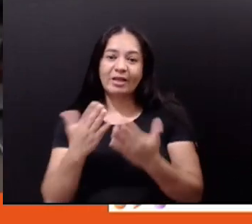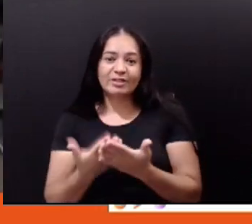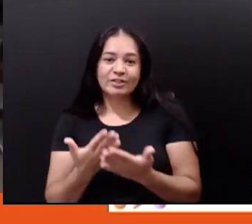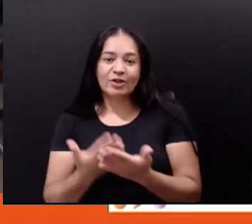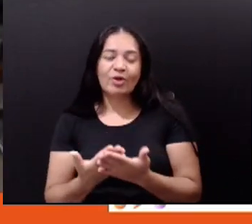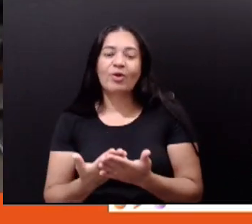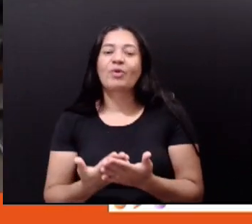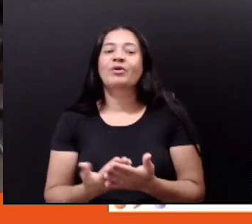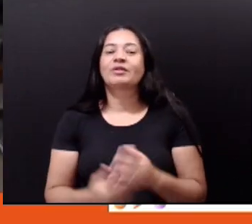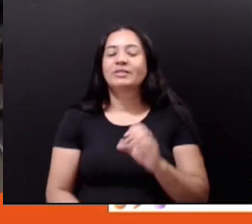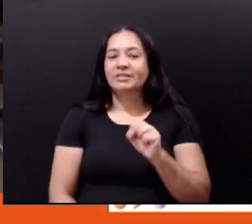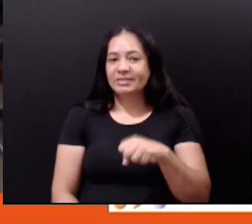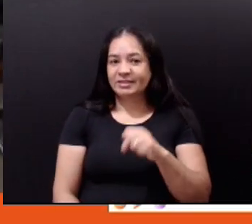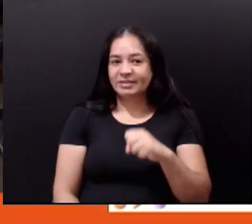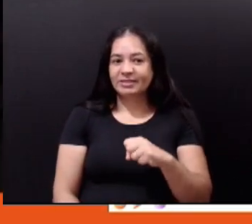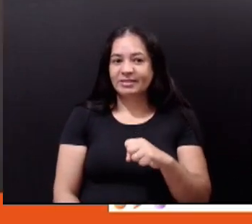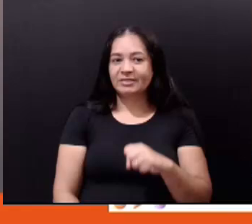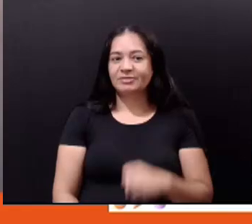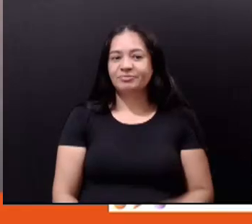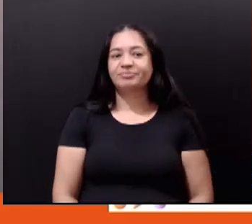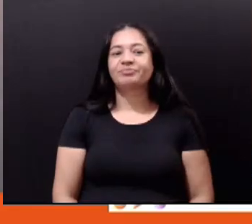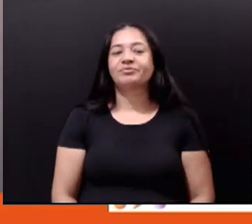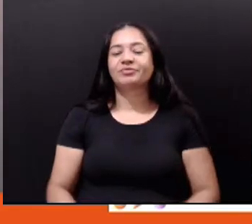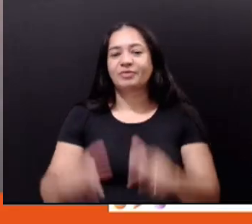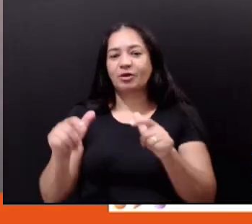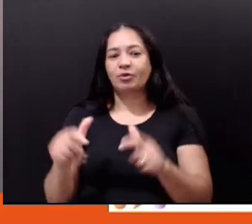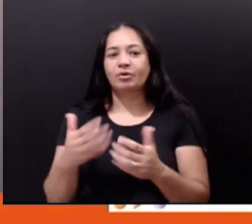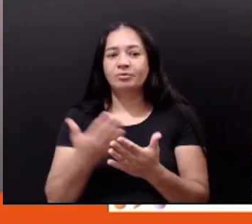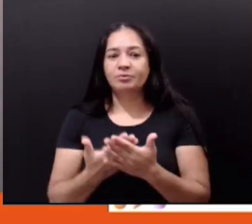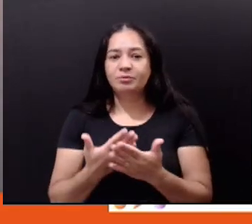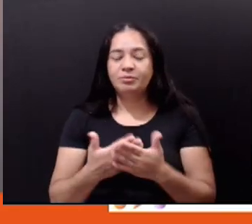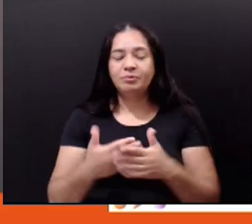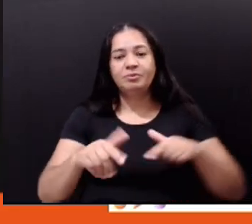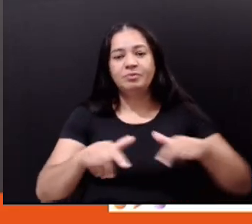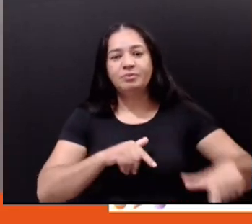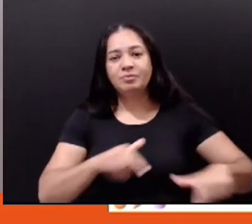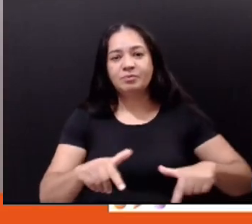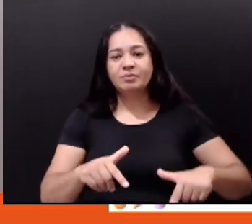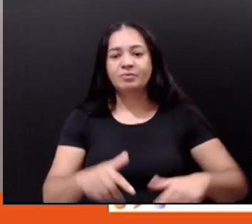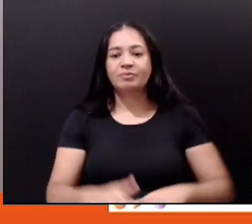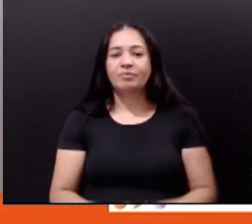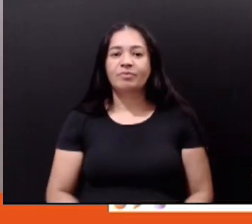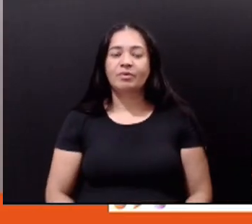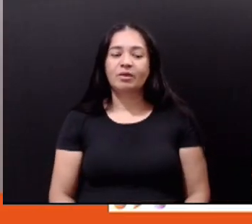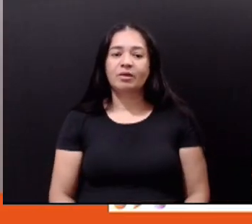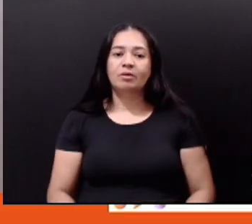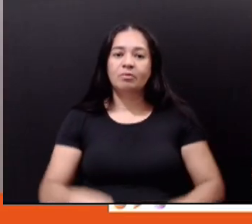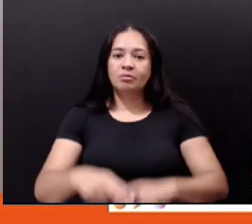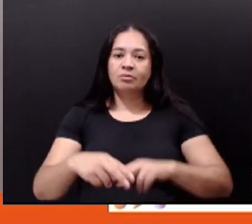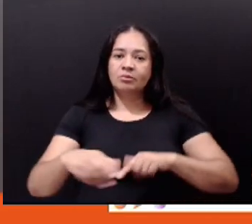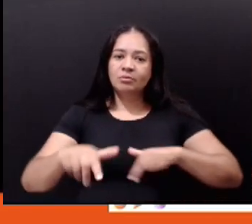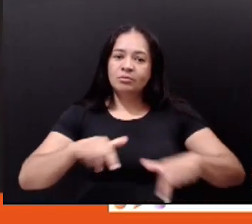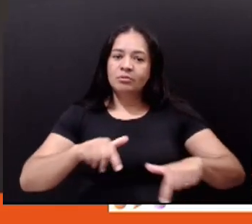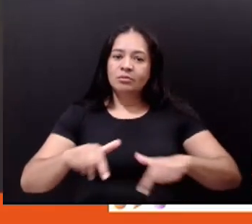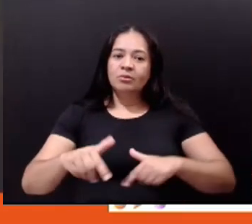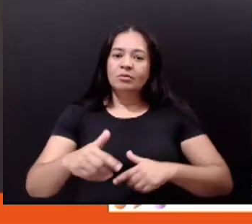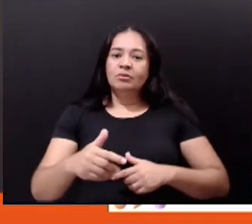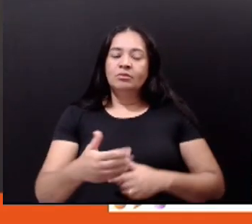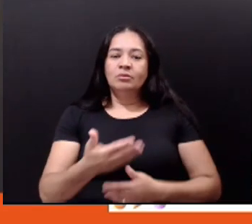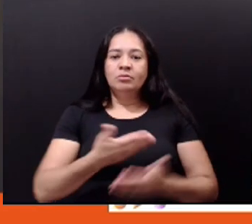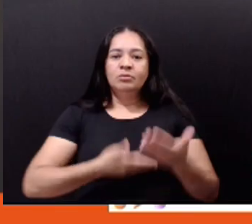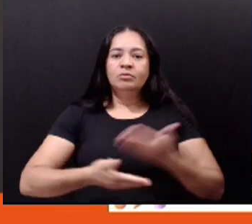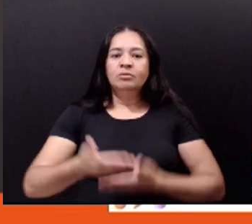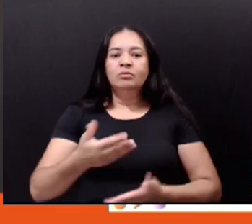tá nesse lugar do estudo, do trabalho, né? E o serviço de convivência, ele tá para todas essas faixas etárias. E